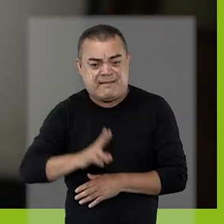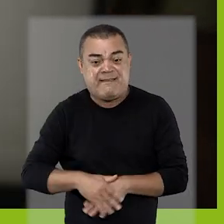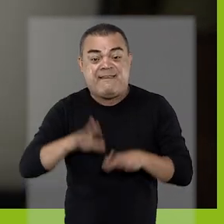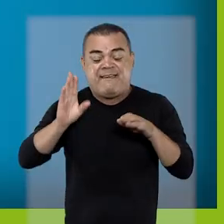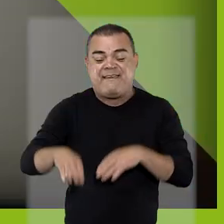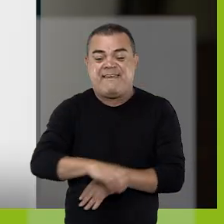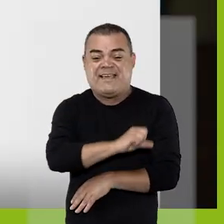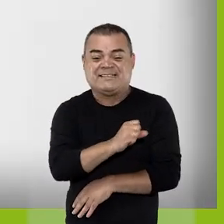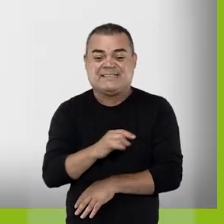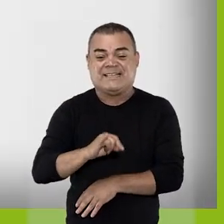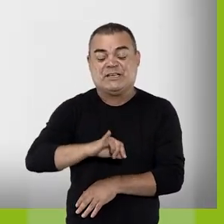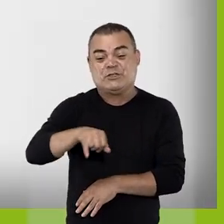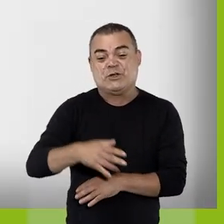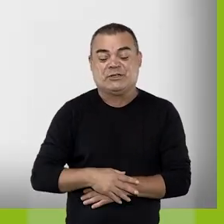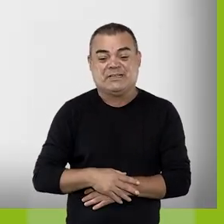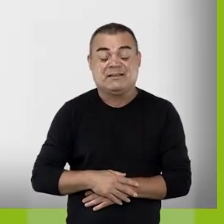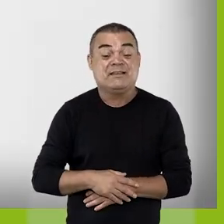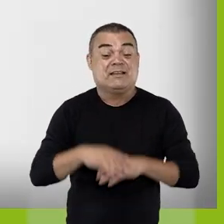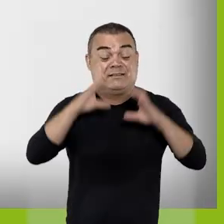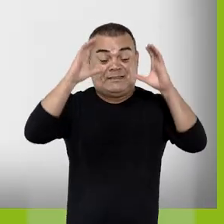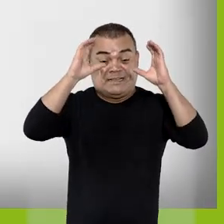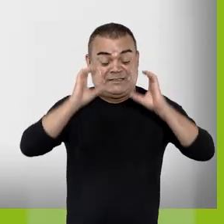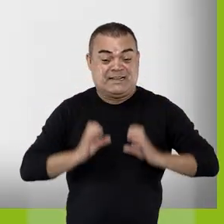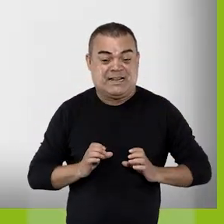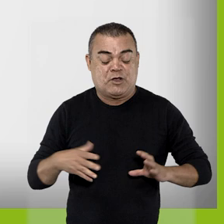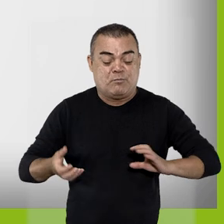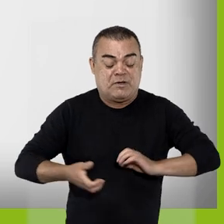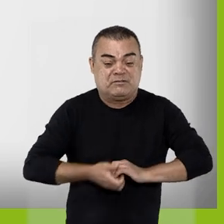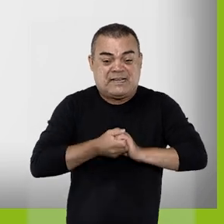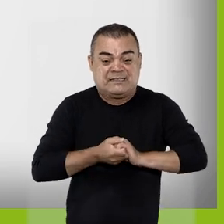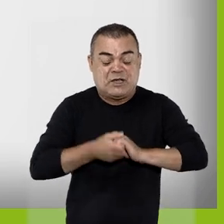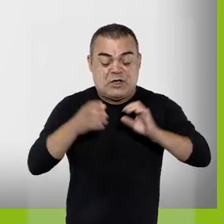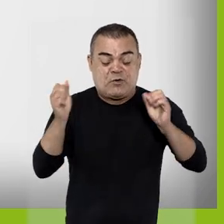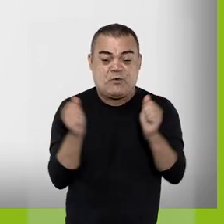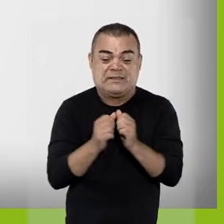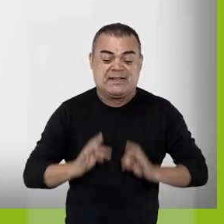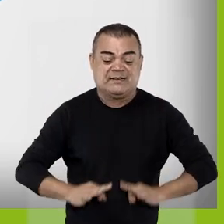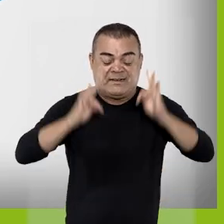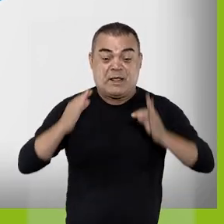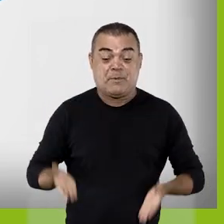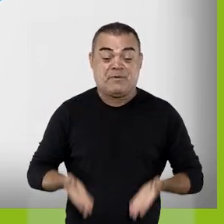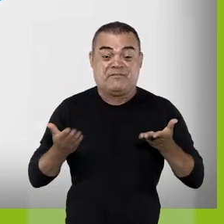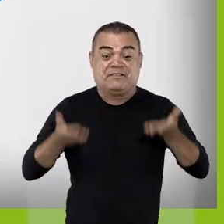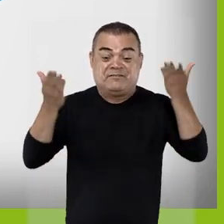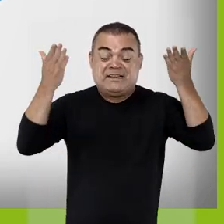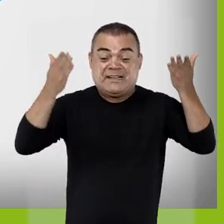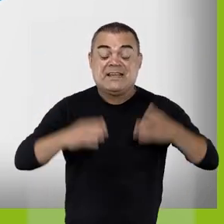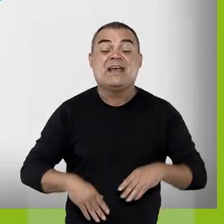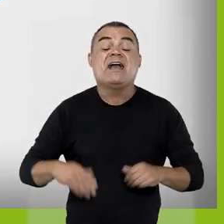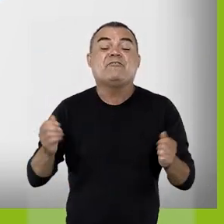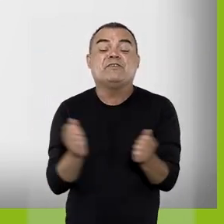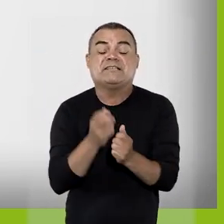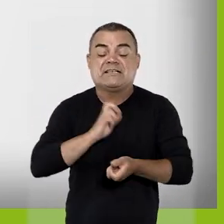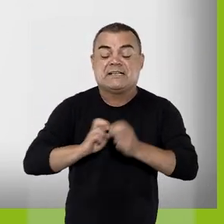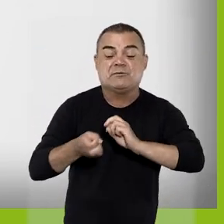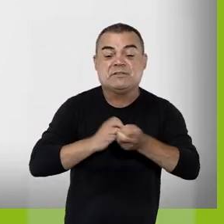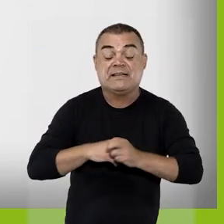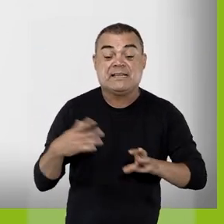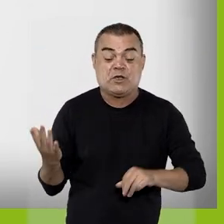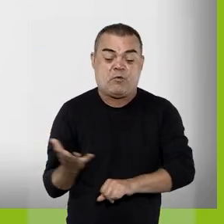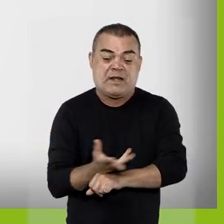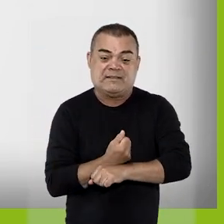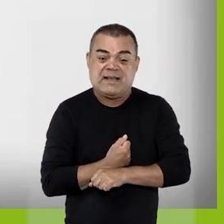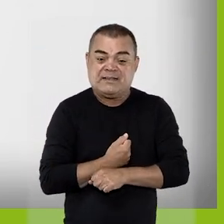É o Tribunal da Cidadania, de mãos dadas com a tecnologia, promovendo eficiência administrativa